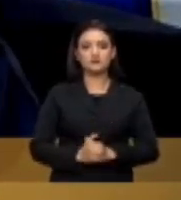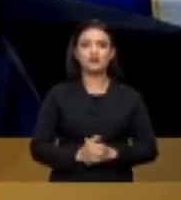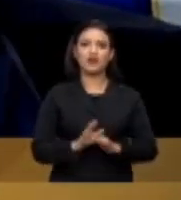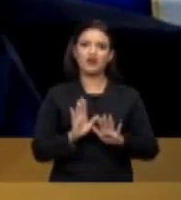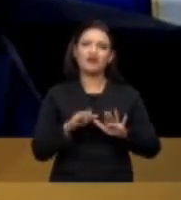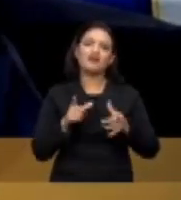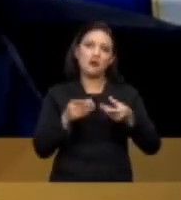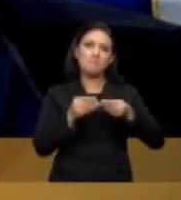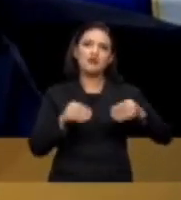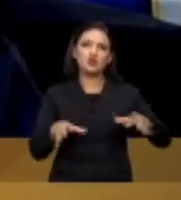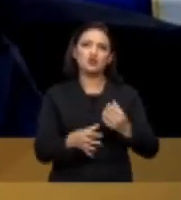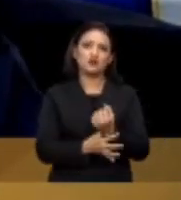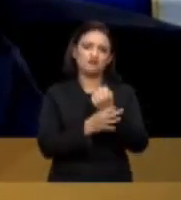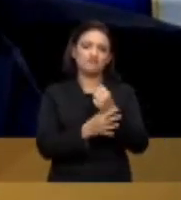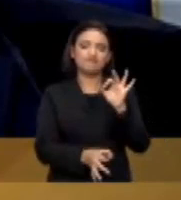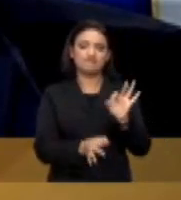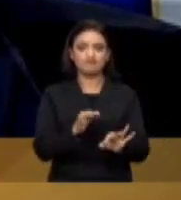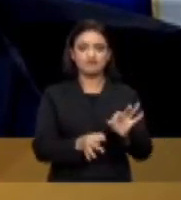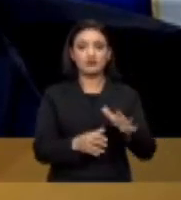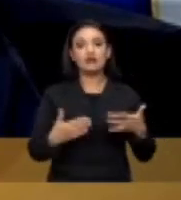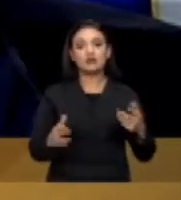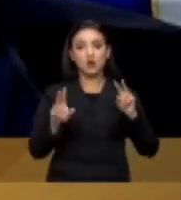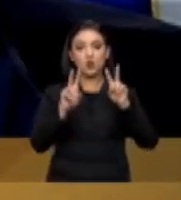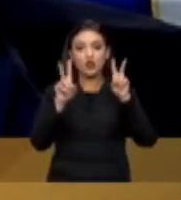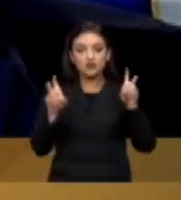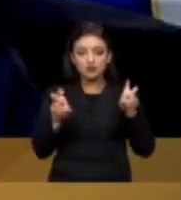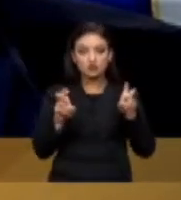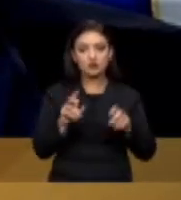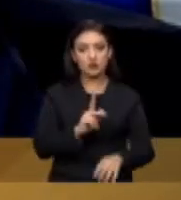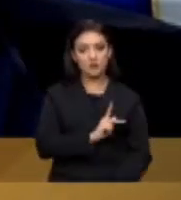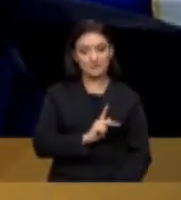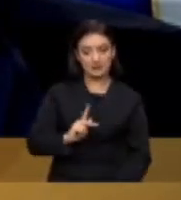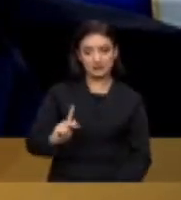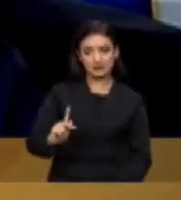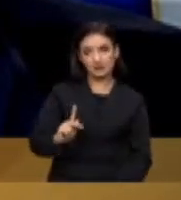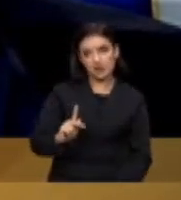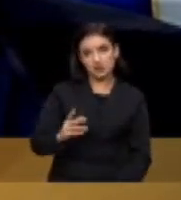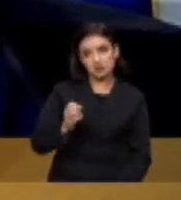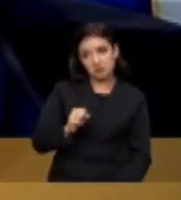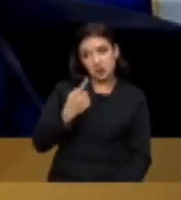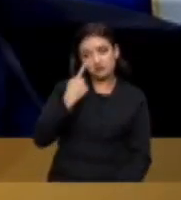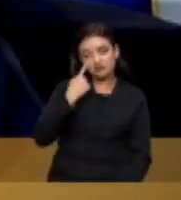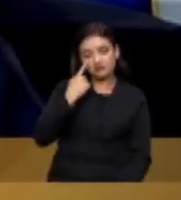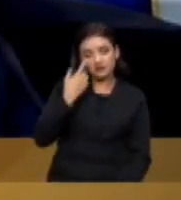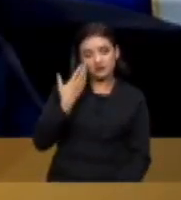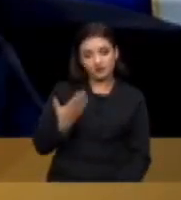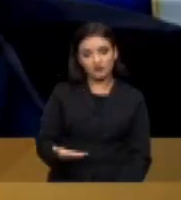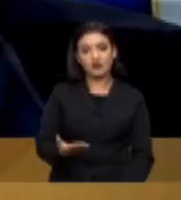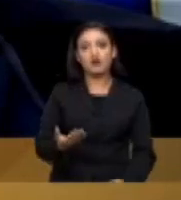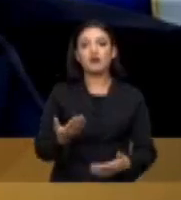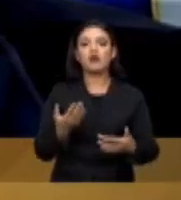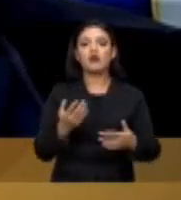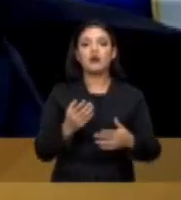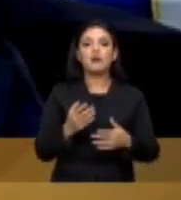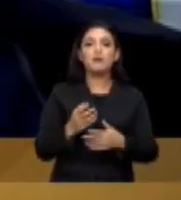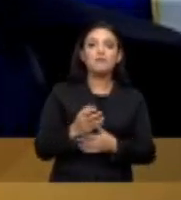jurídica. Este é um assunto que pode ser posto pelo eminente presidente, se entender como de direito, para apreciação prévia